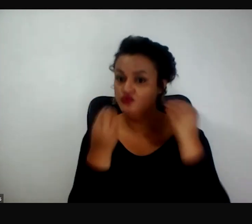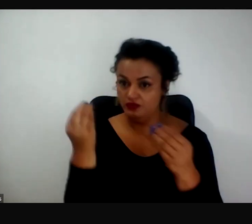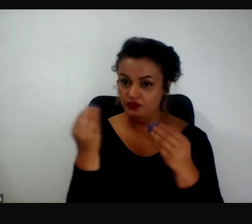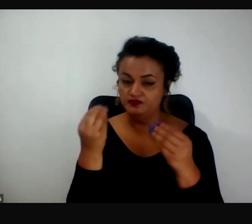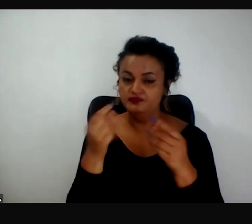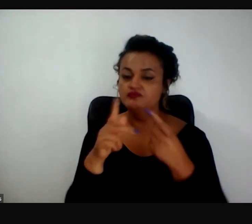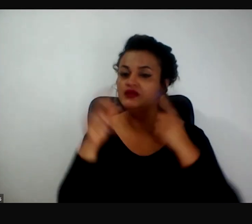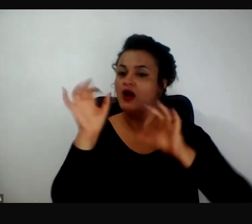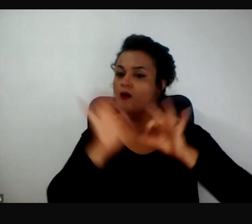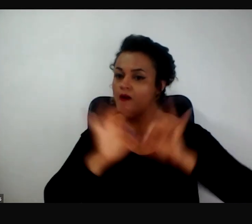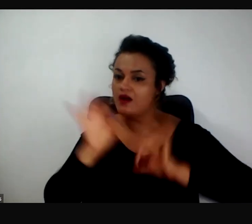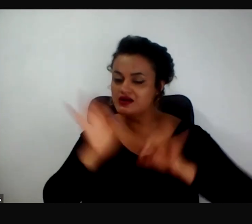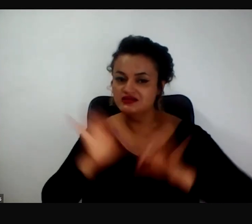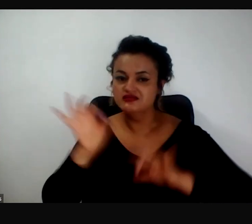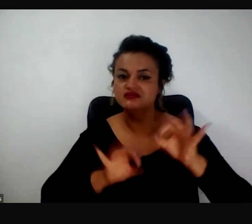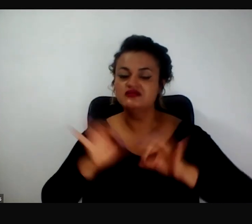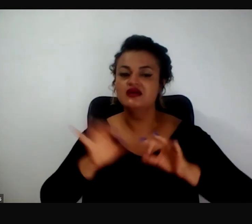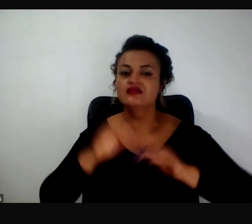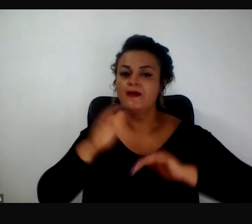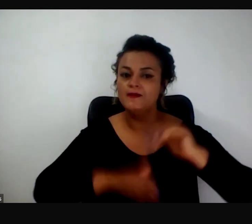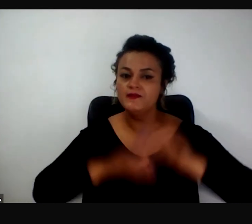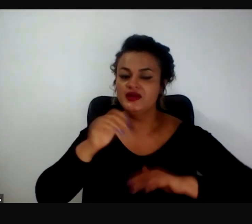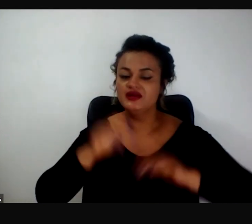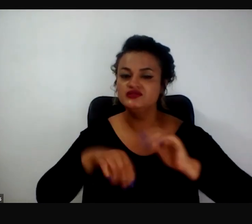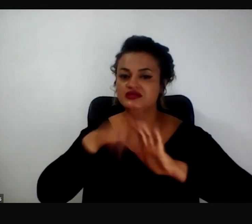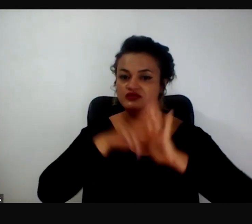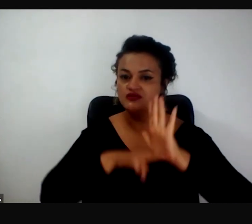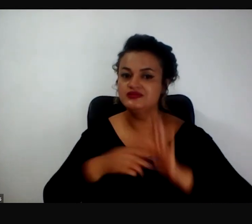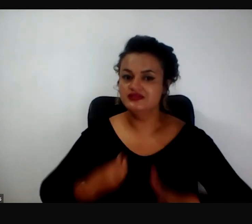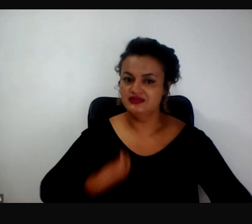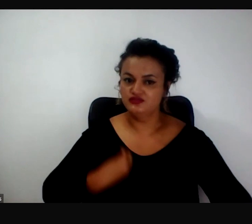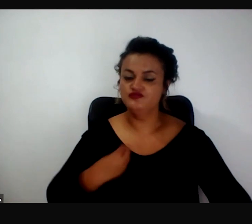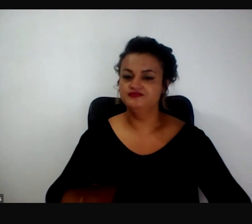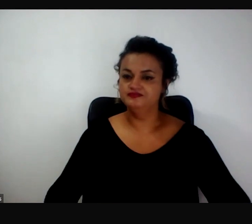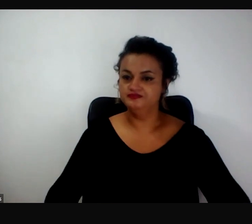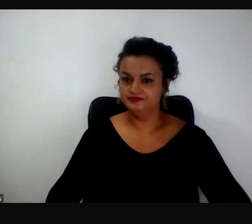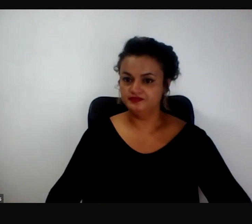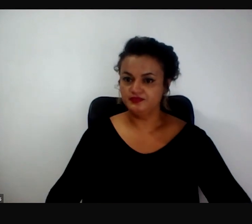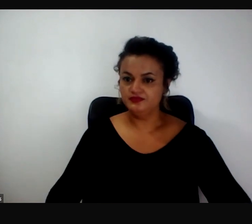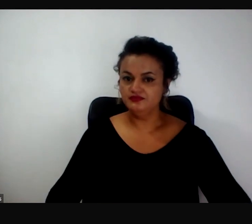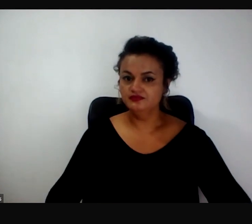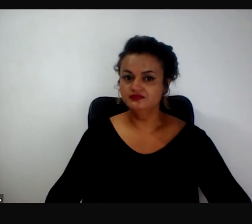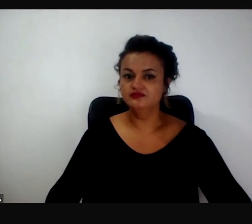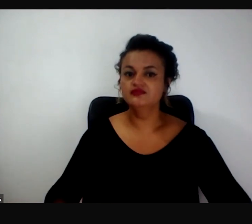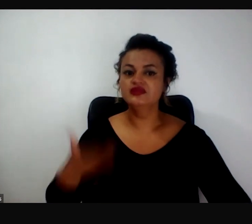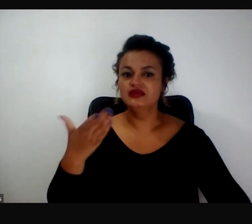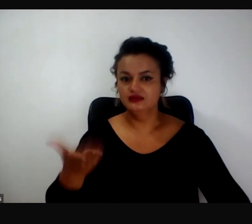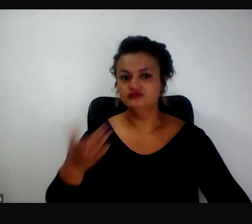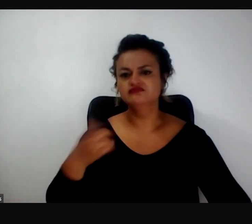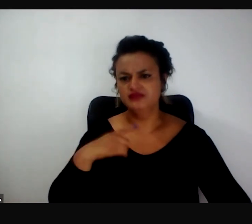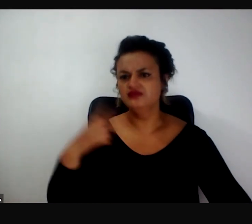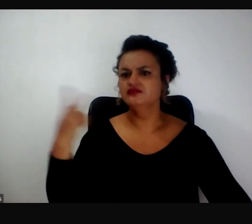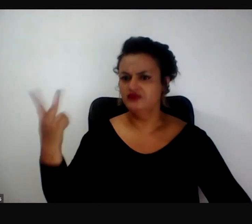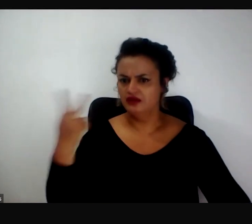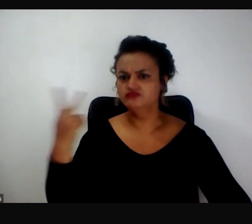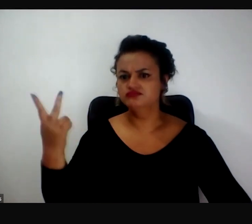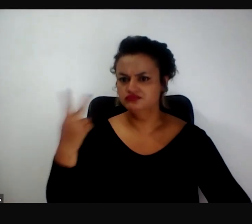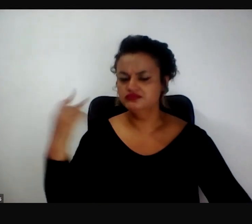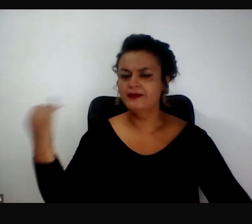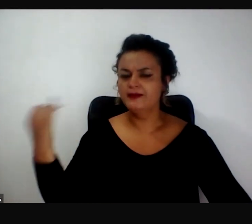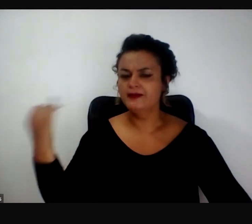ajustar concretamente aquelas normas internas. Então, também tem um valor normativo